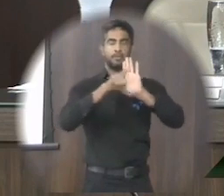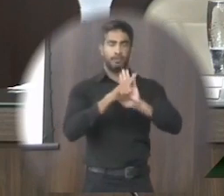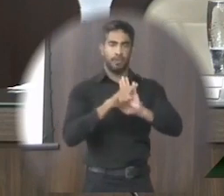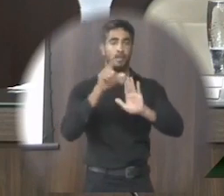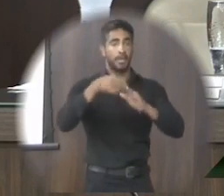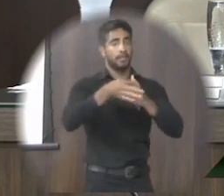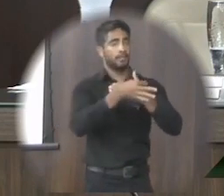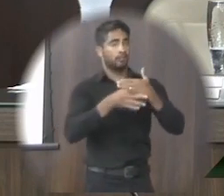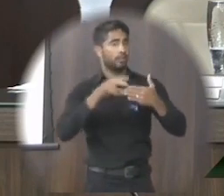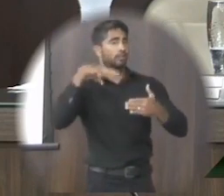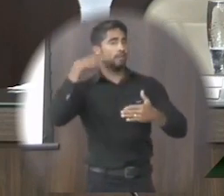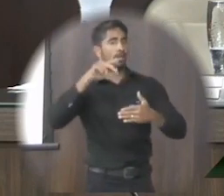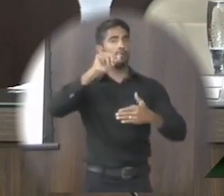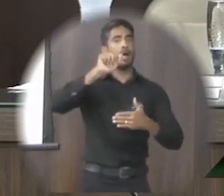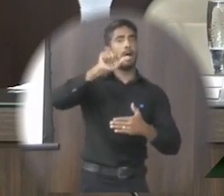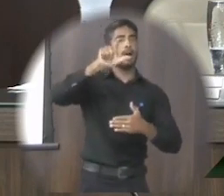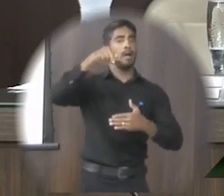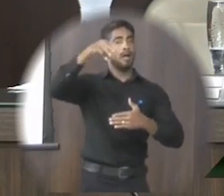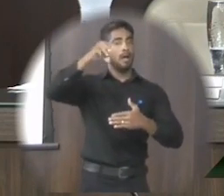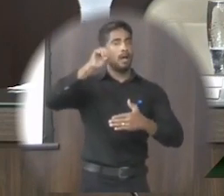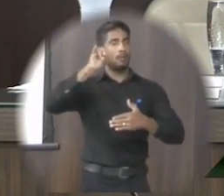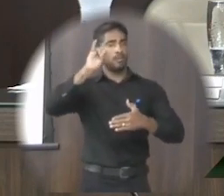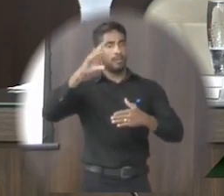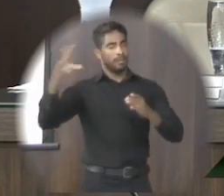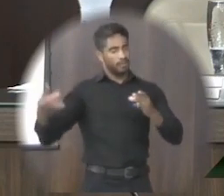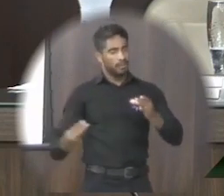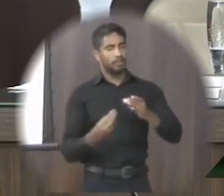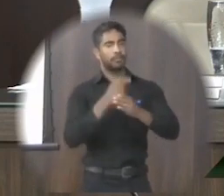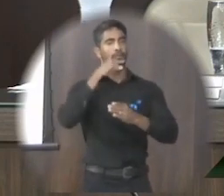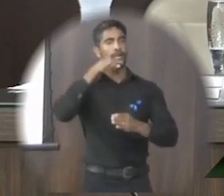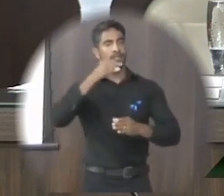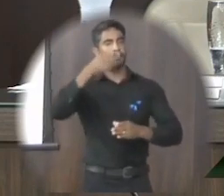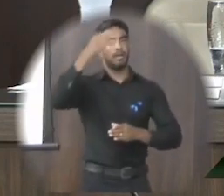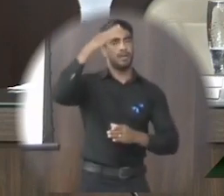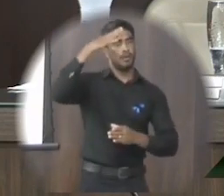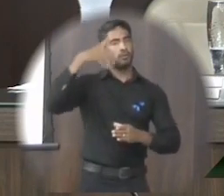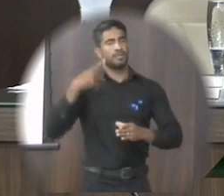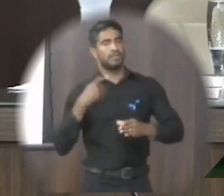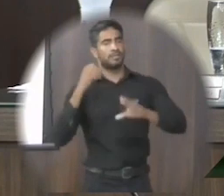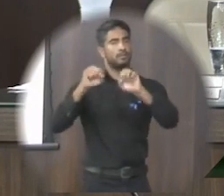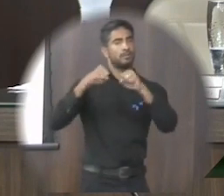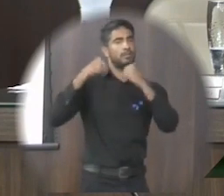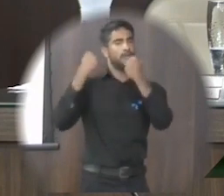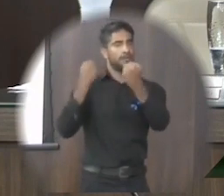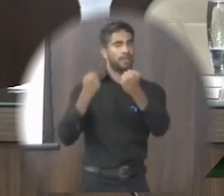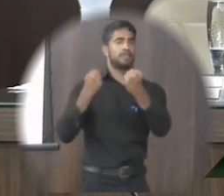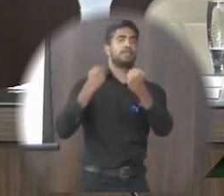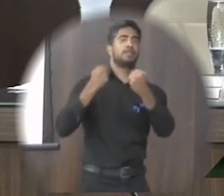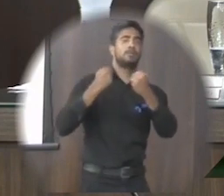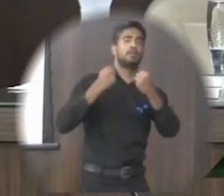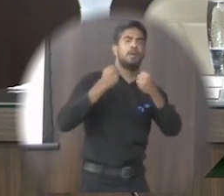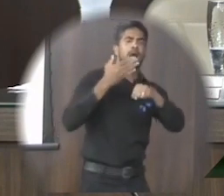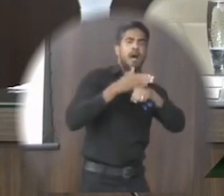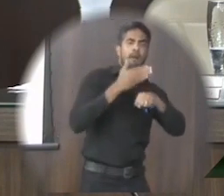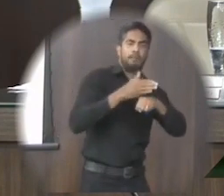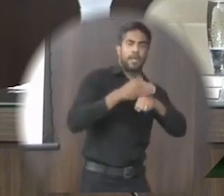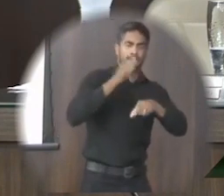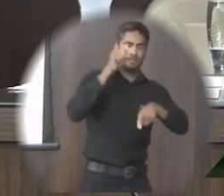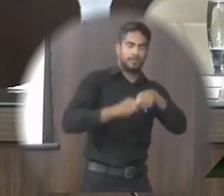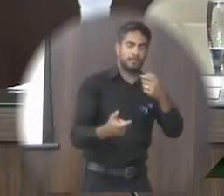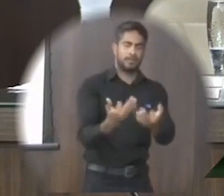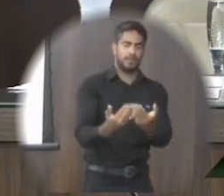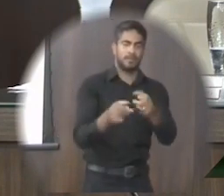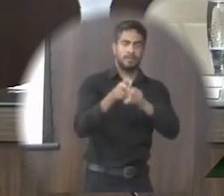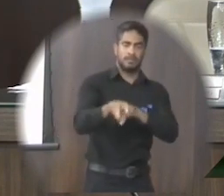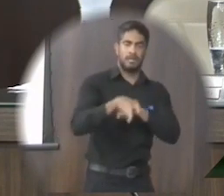autoria do vereador Almir Dias Santos, institui a Semana Municipal de Conscientização, Prevenção e combate à prática de queimadas urbanas e rurais no